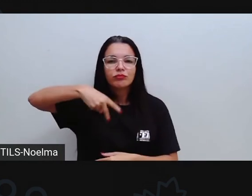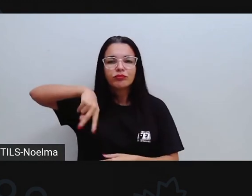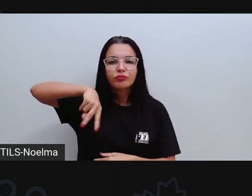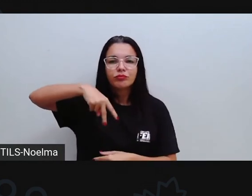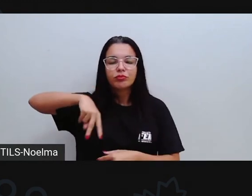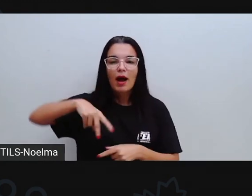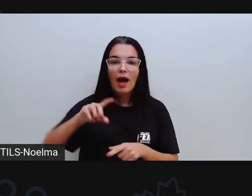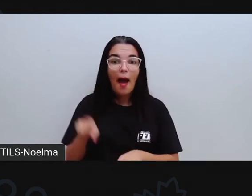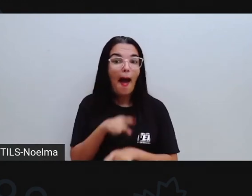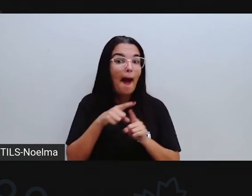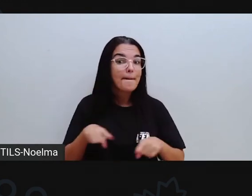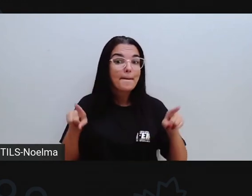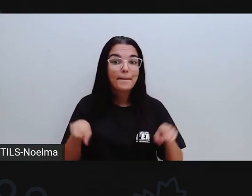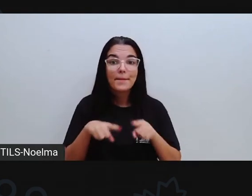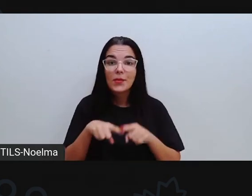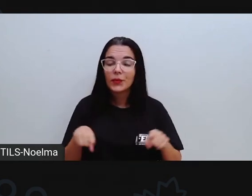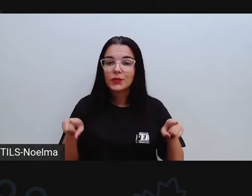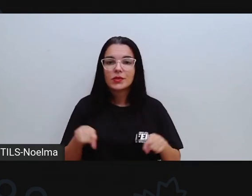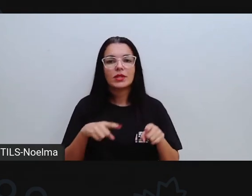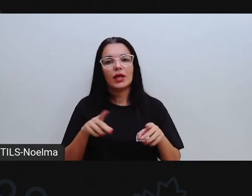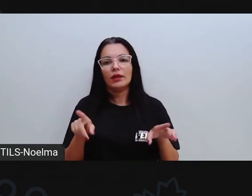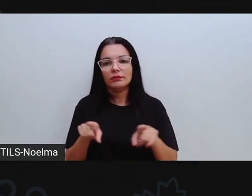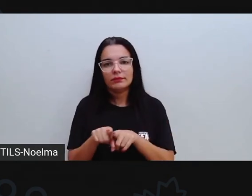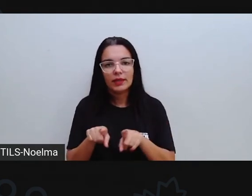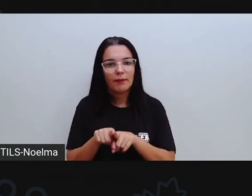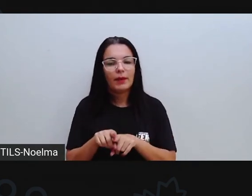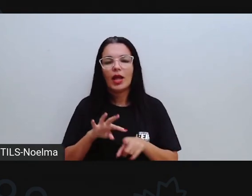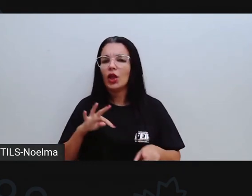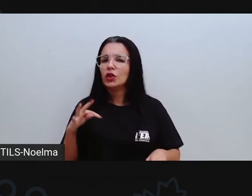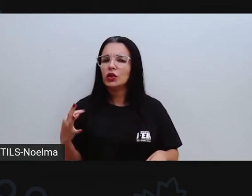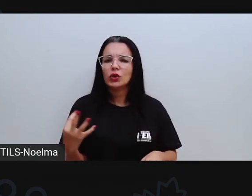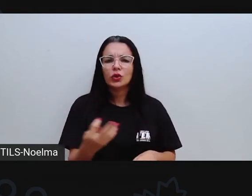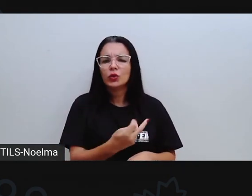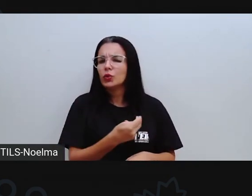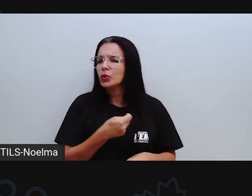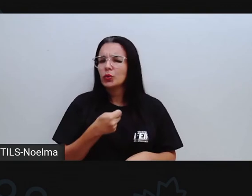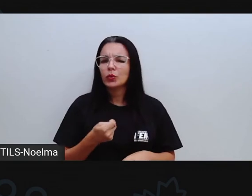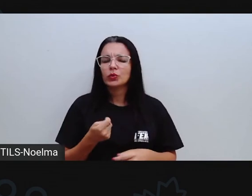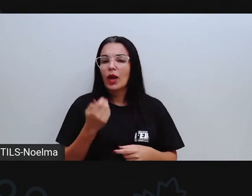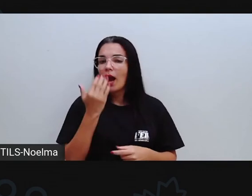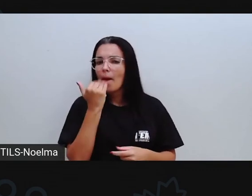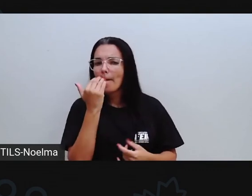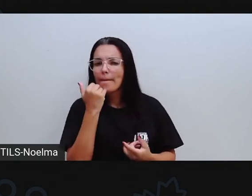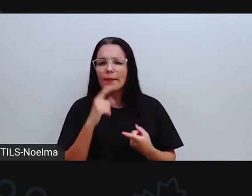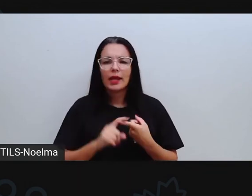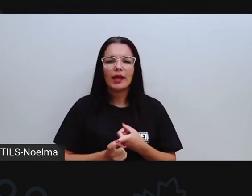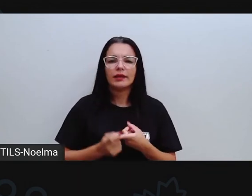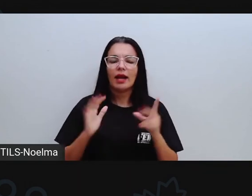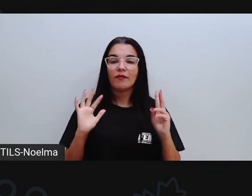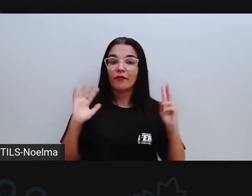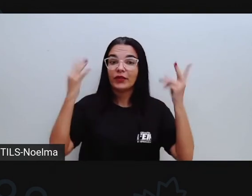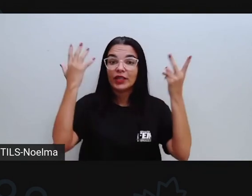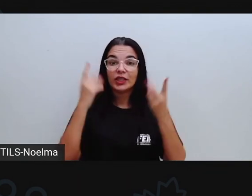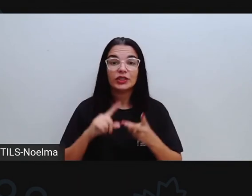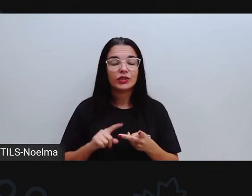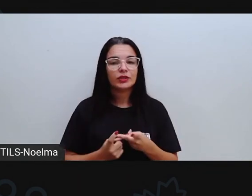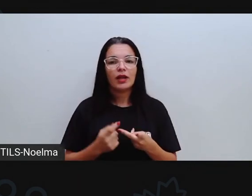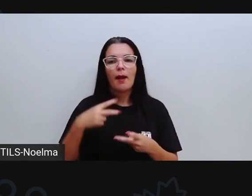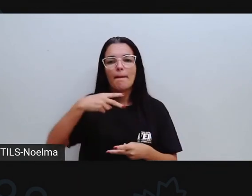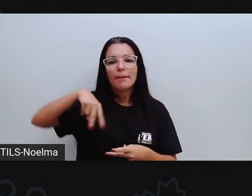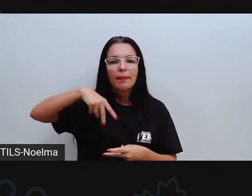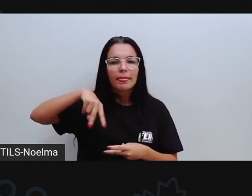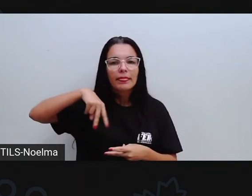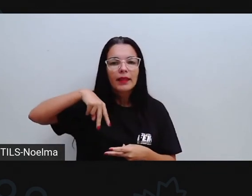também, a nossa música, a nossa dança, os nossos festejos, a nossa culinária, ela sofre influência aí